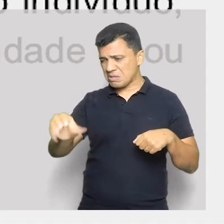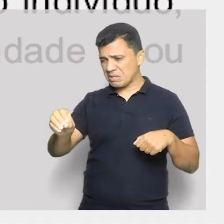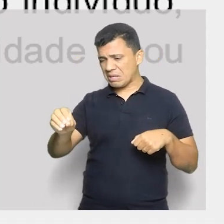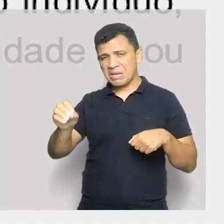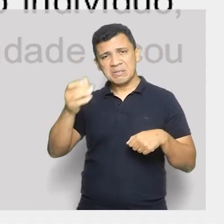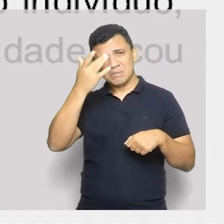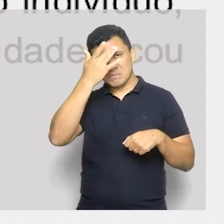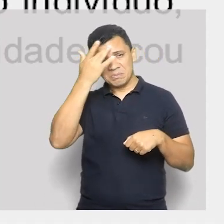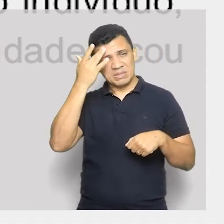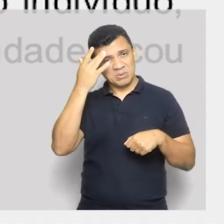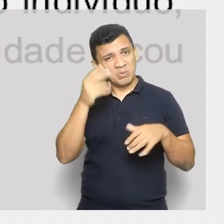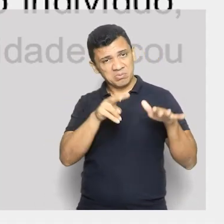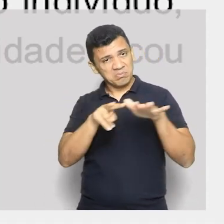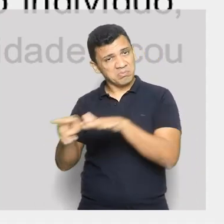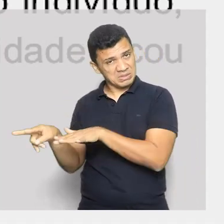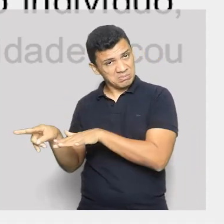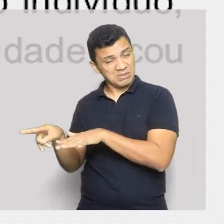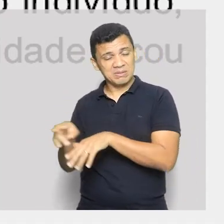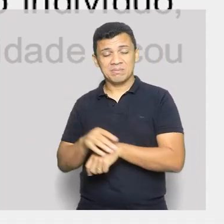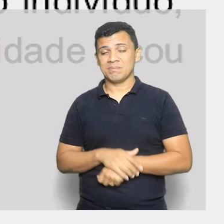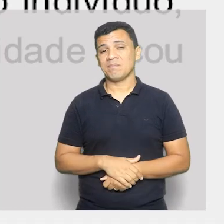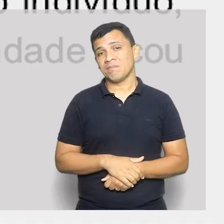no período de uma semana.